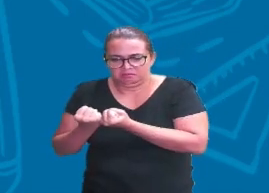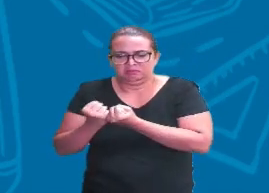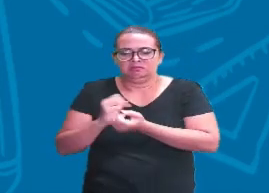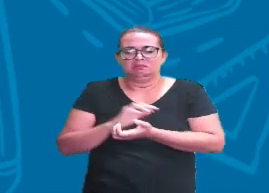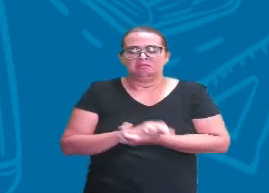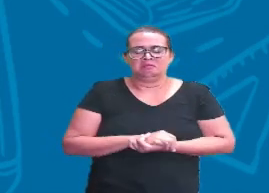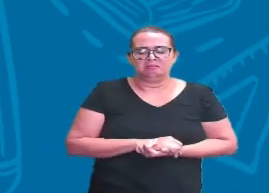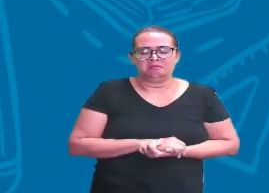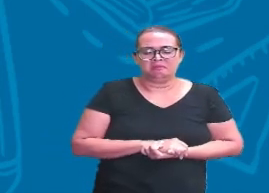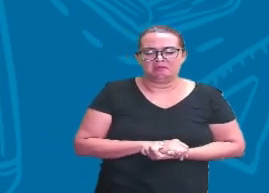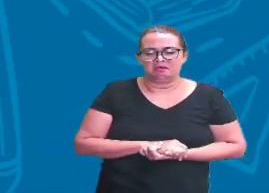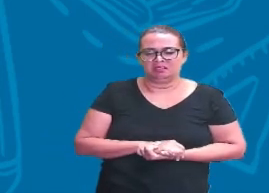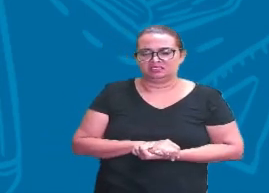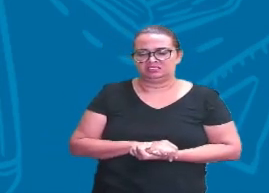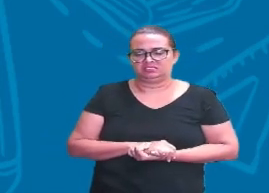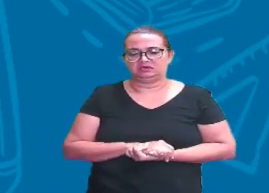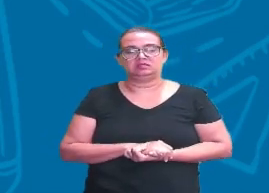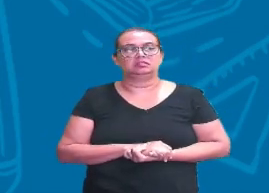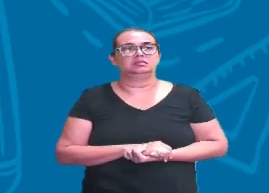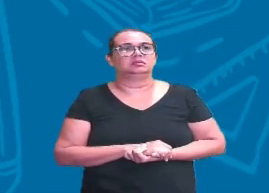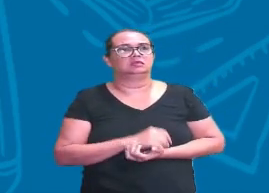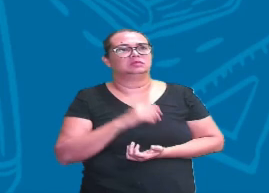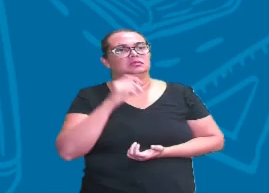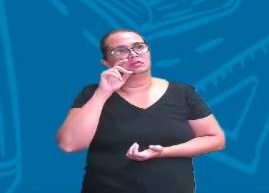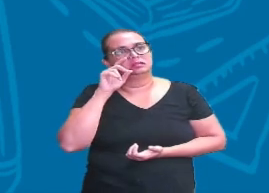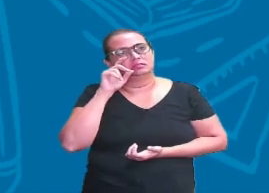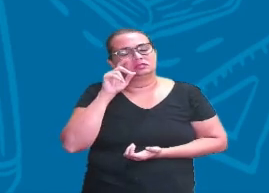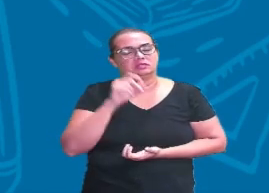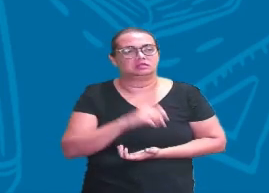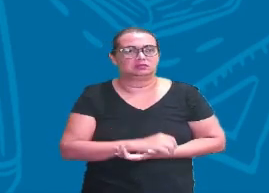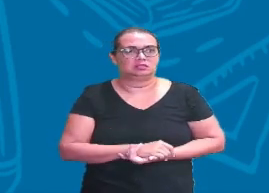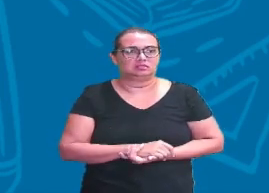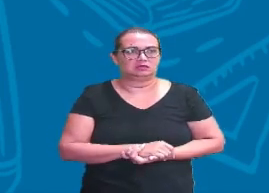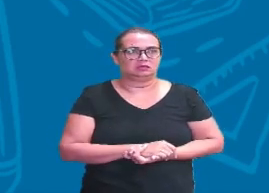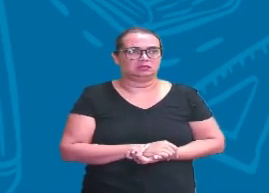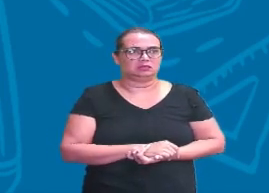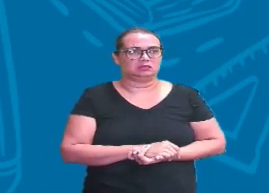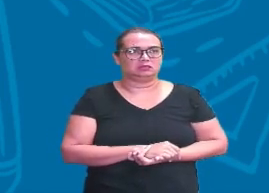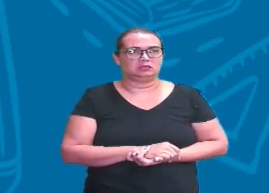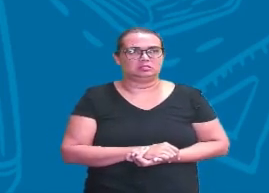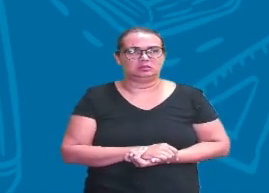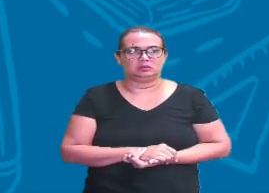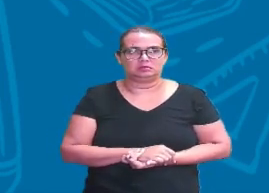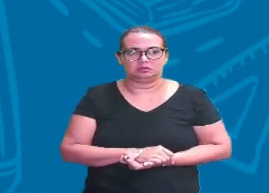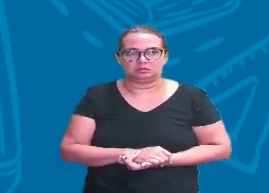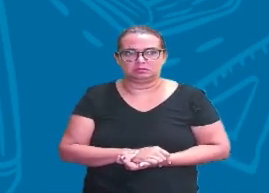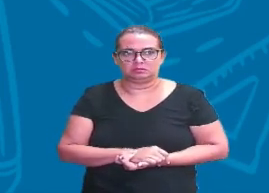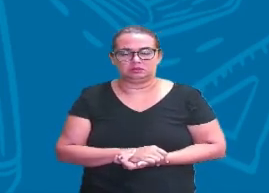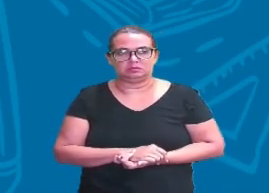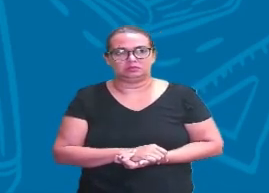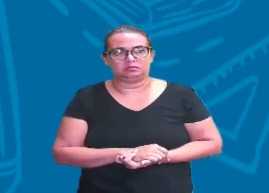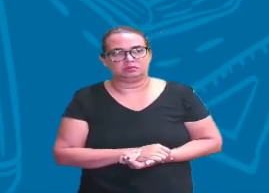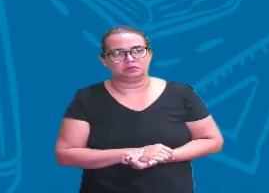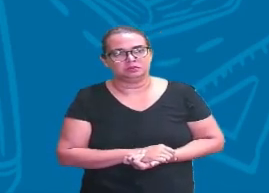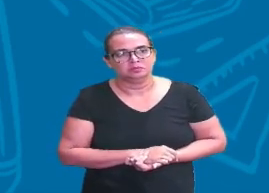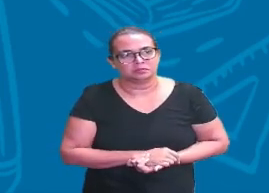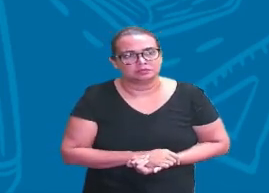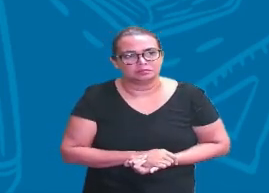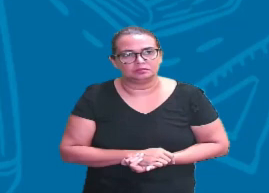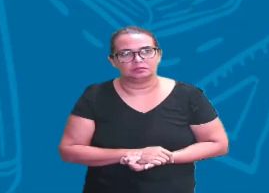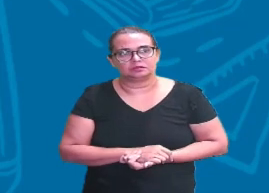Em Vênus já é 8,6 a gravidade. Na Terra, né, já é 9,8, que a gente, na maioria das